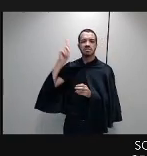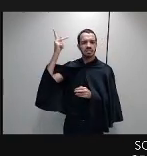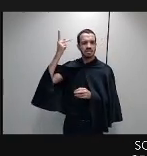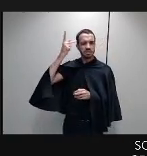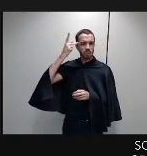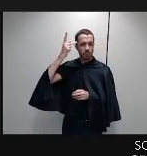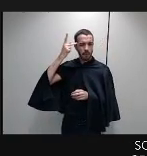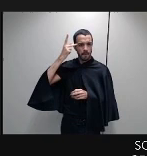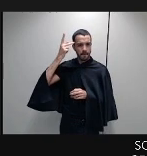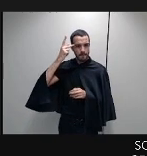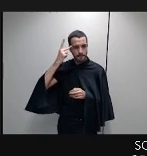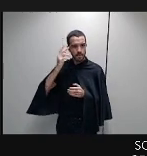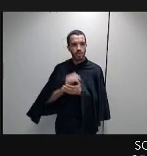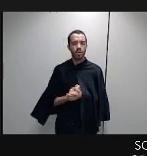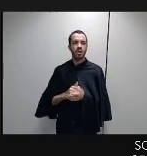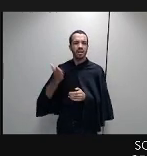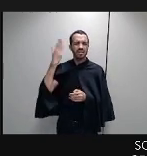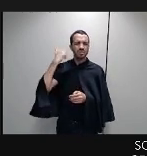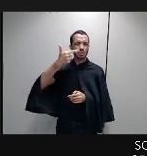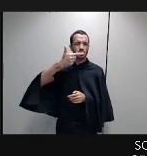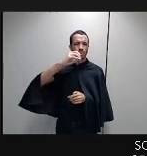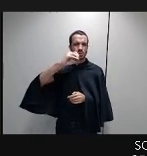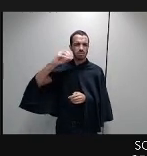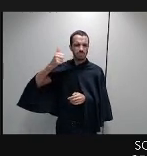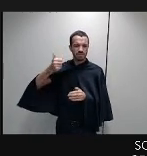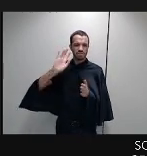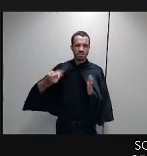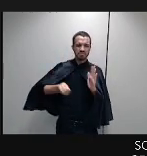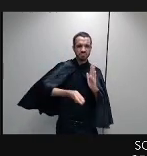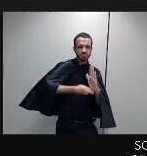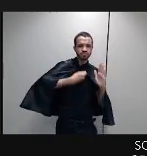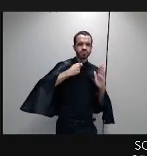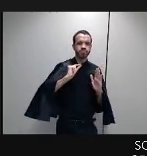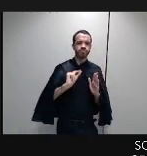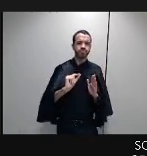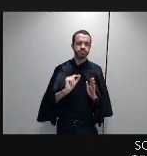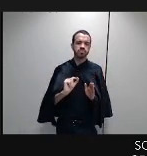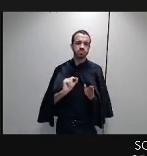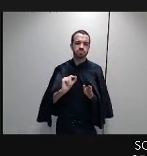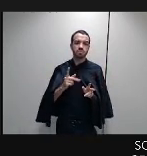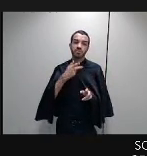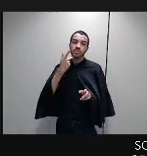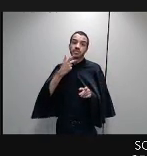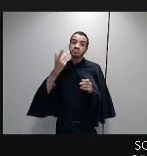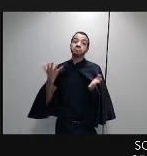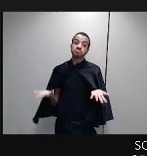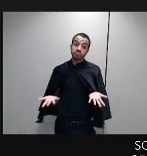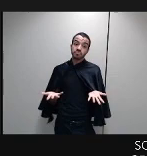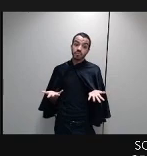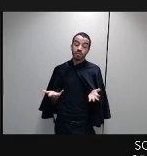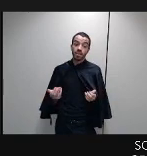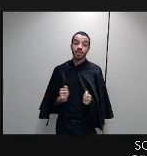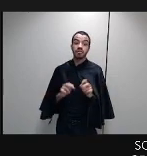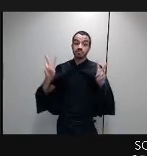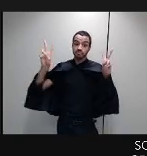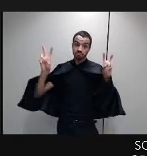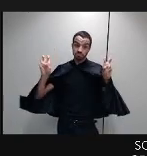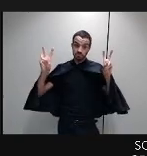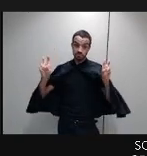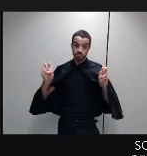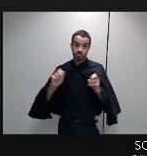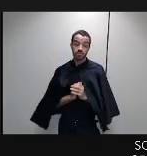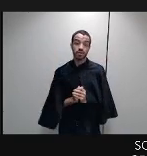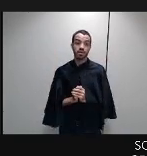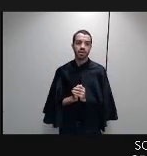de 2001 assinalou absurdamente comprimido ao consagrar-se que abre o aspas efetuada a penhora